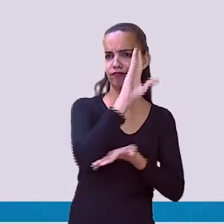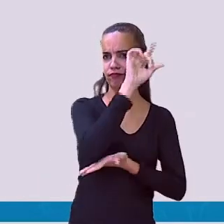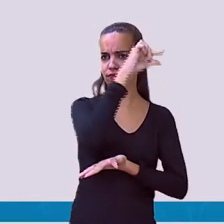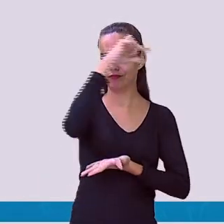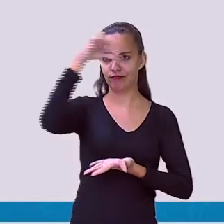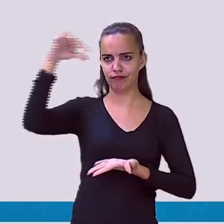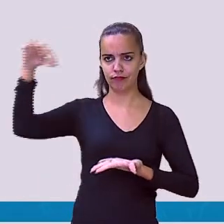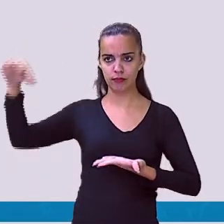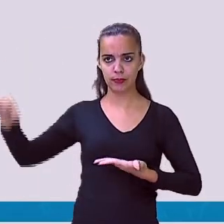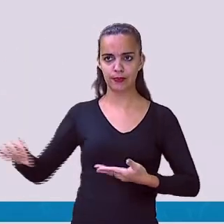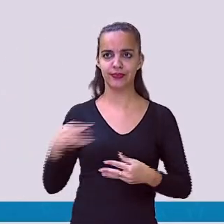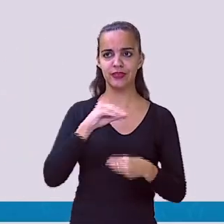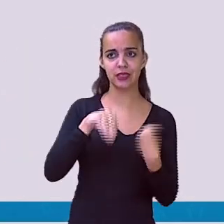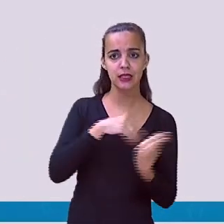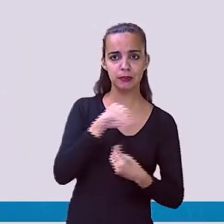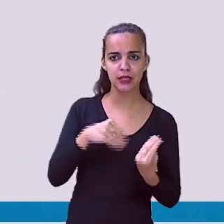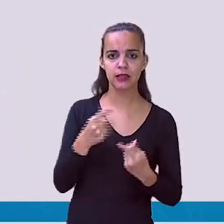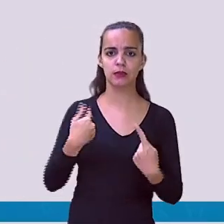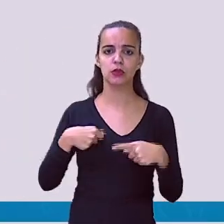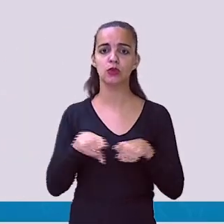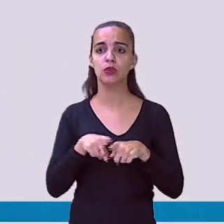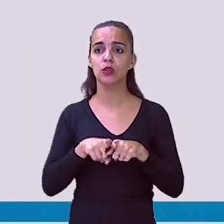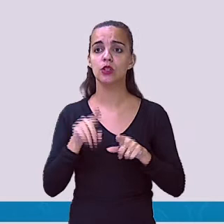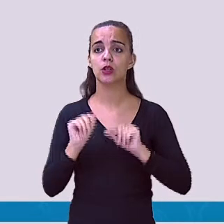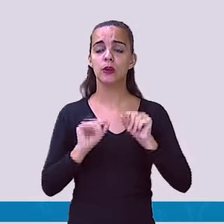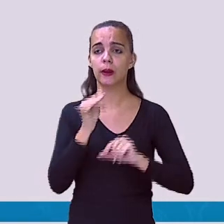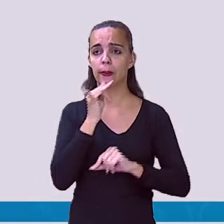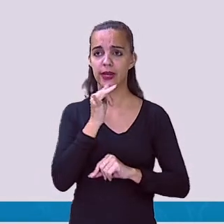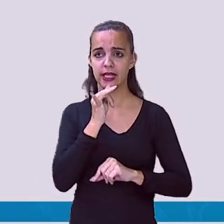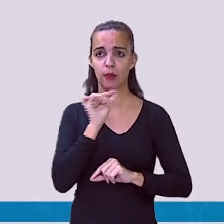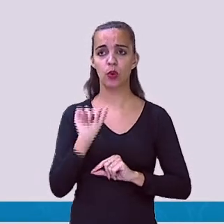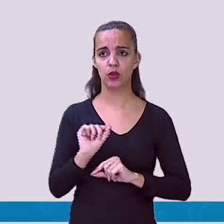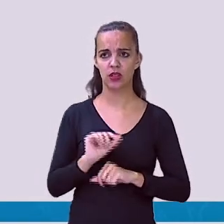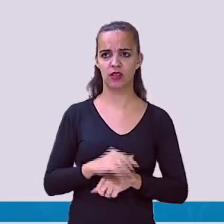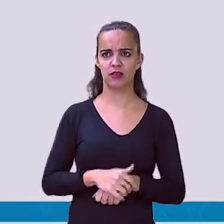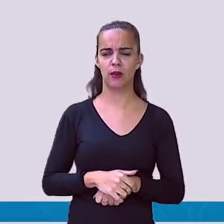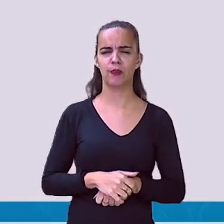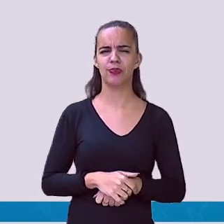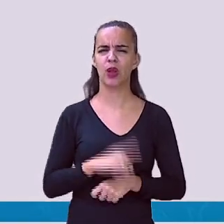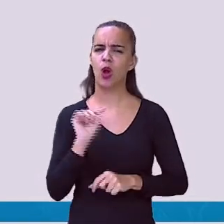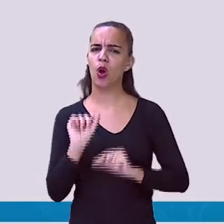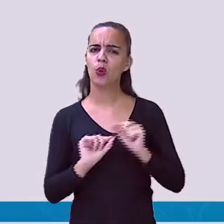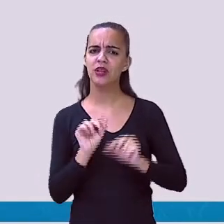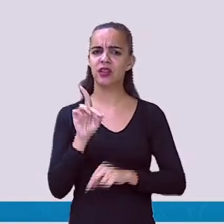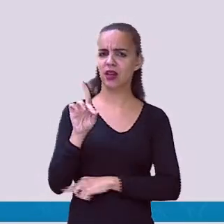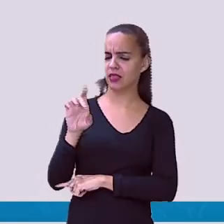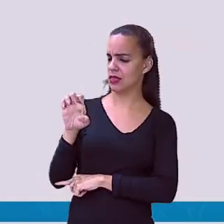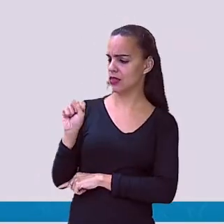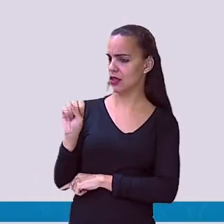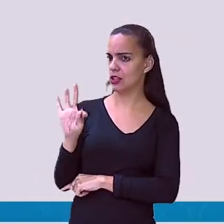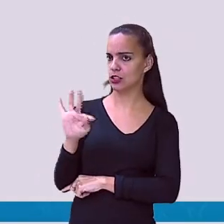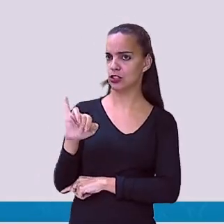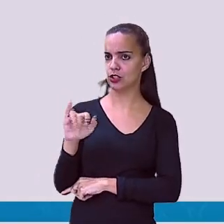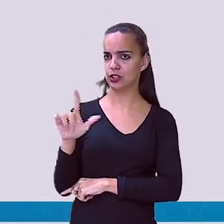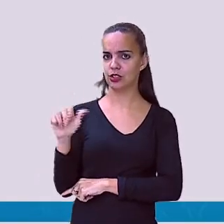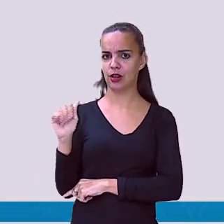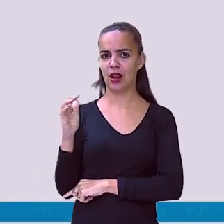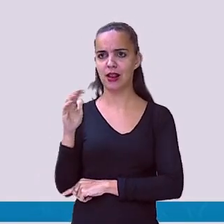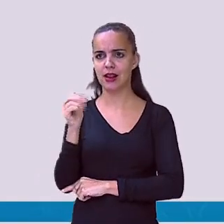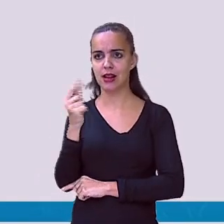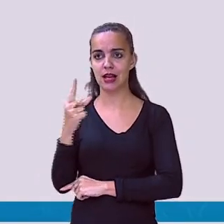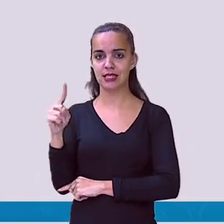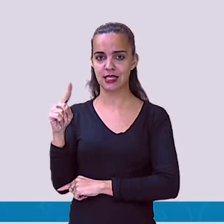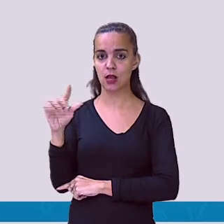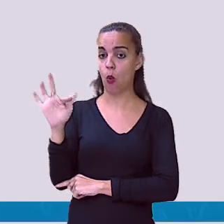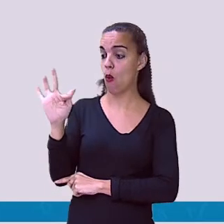separar componentes de mistura também homogênea. Agora, a destilação, ela é fracionada. Ela é